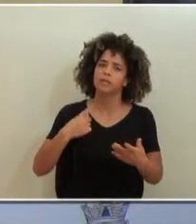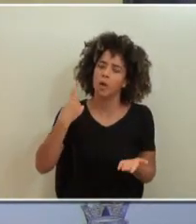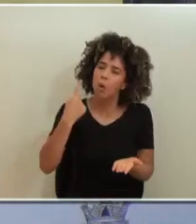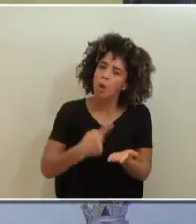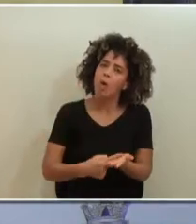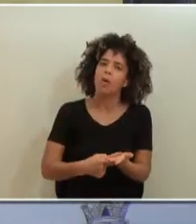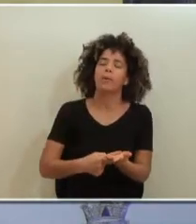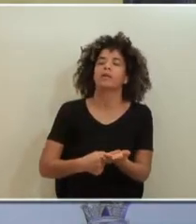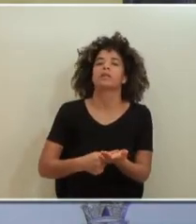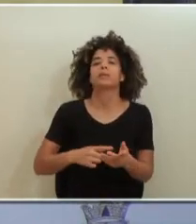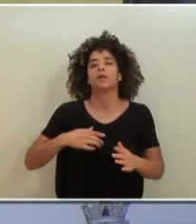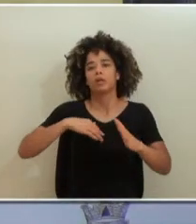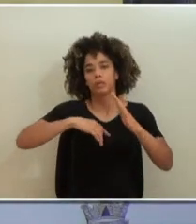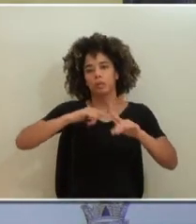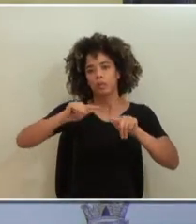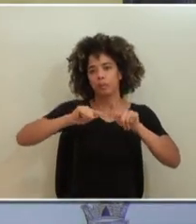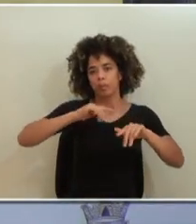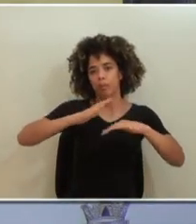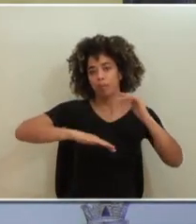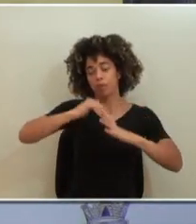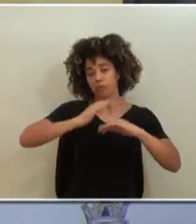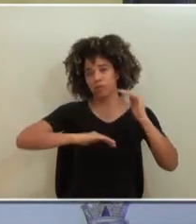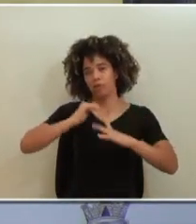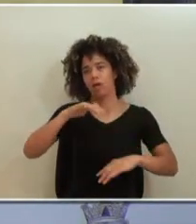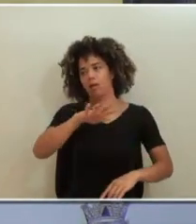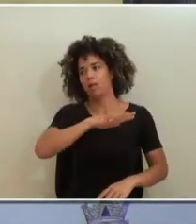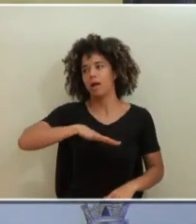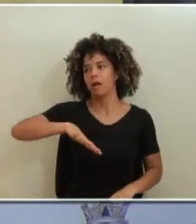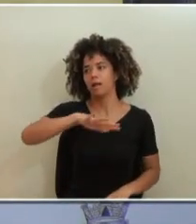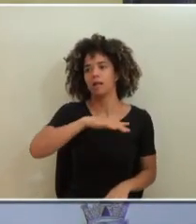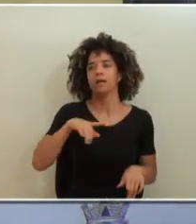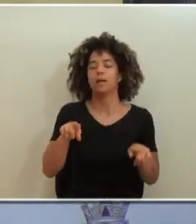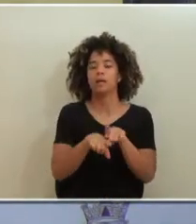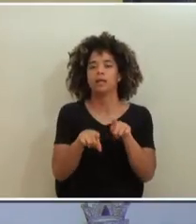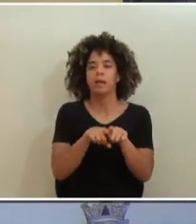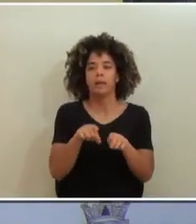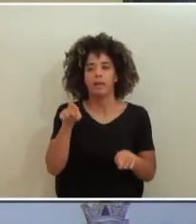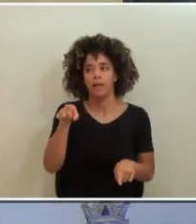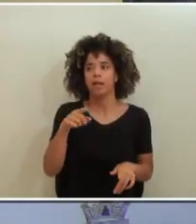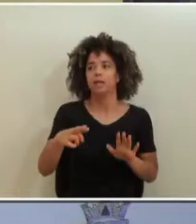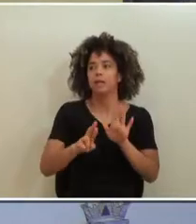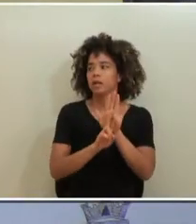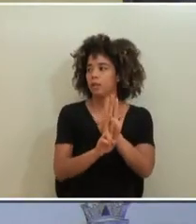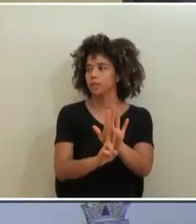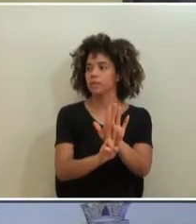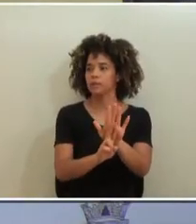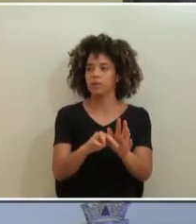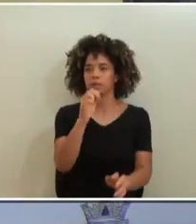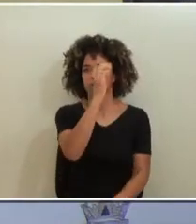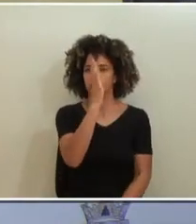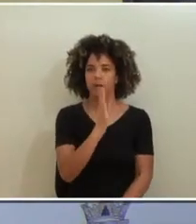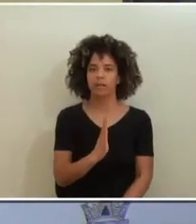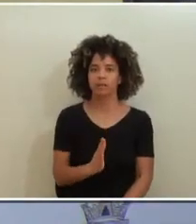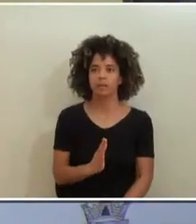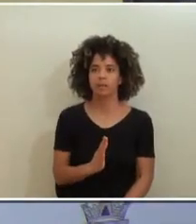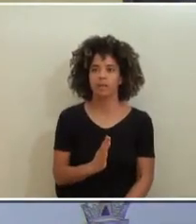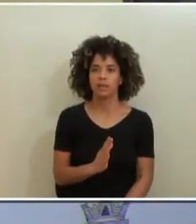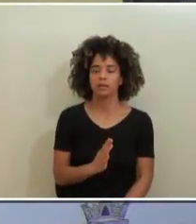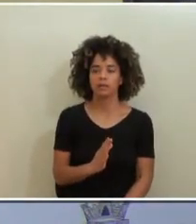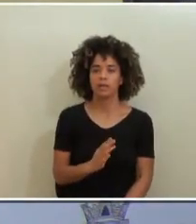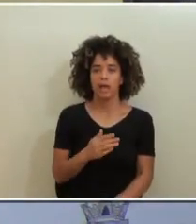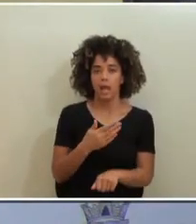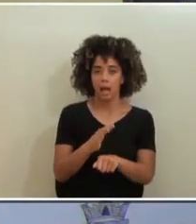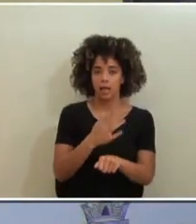liderança inspiradora na região. Em sua atuação como representante brasileiro nas atividades interamericanas